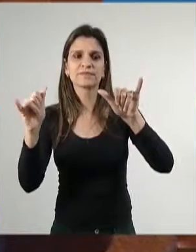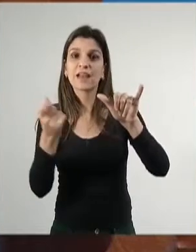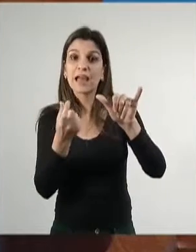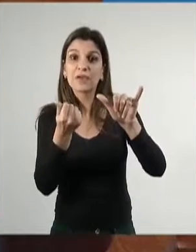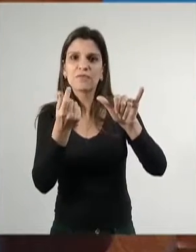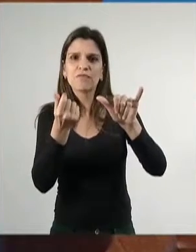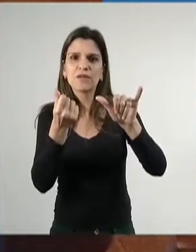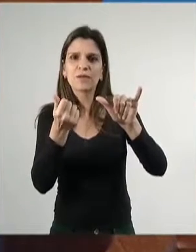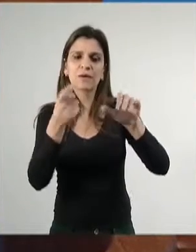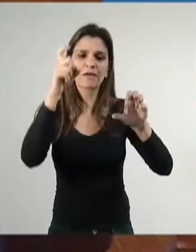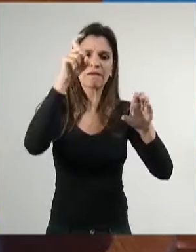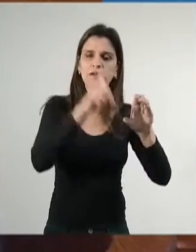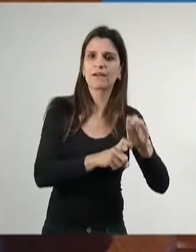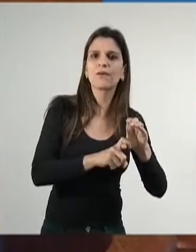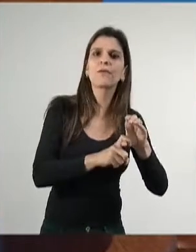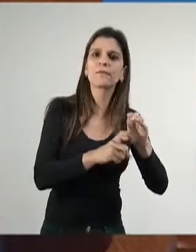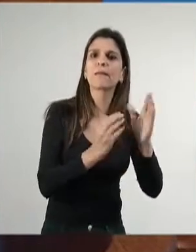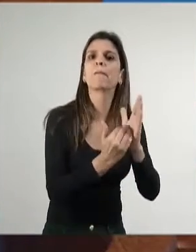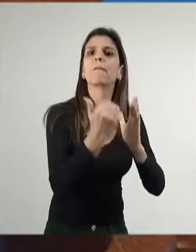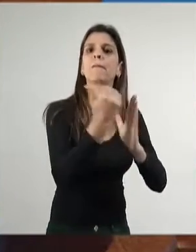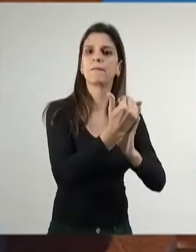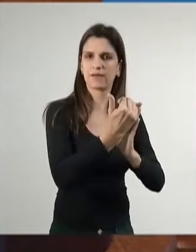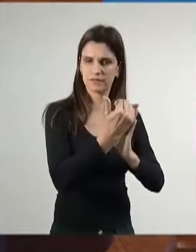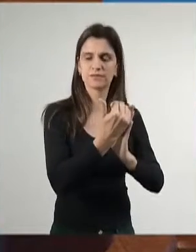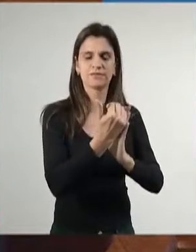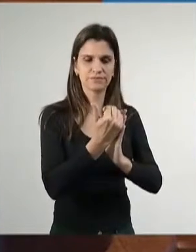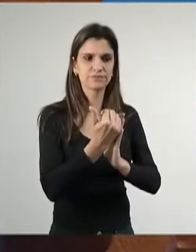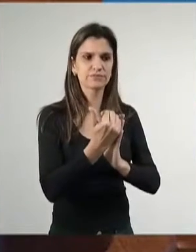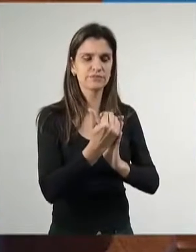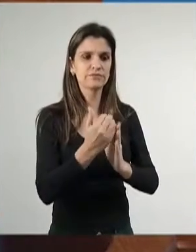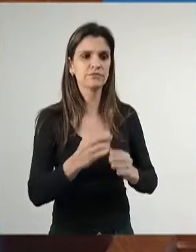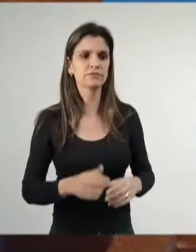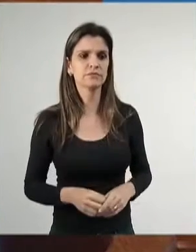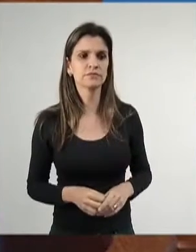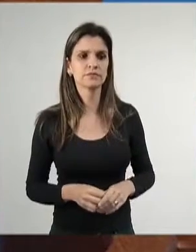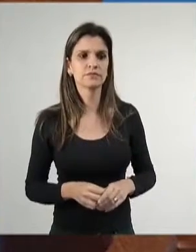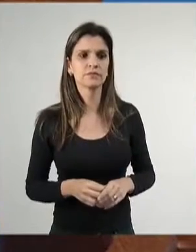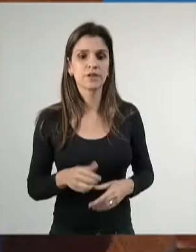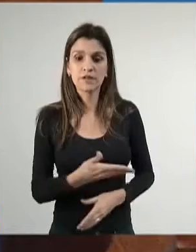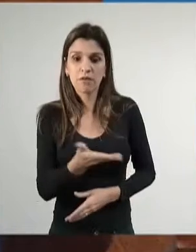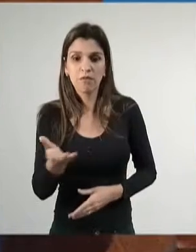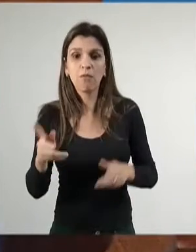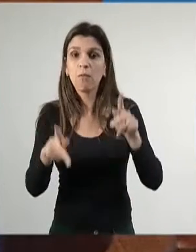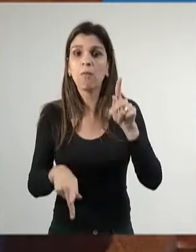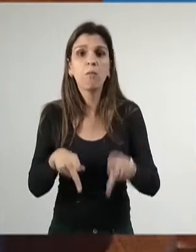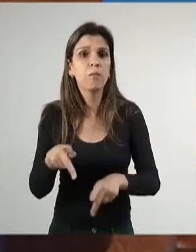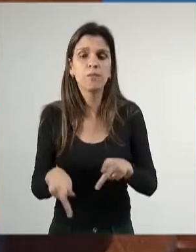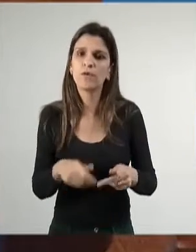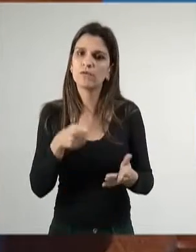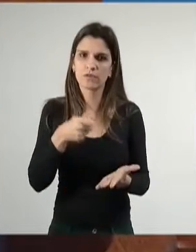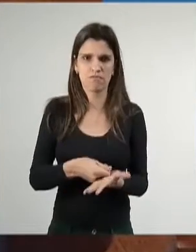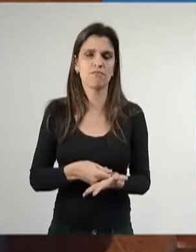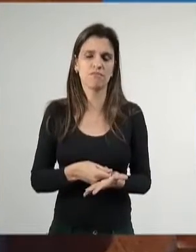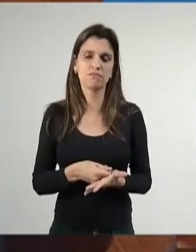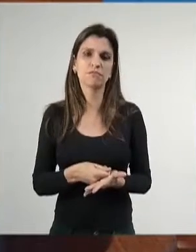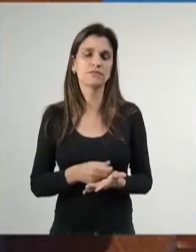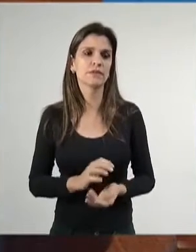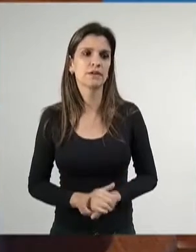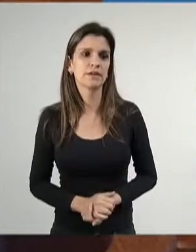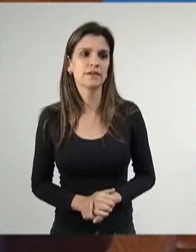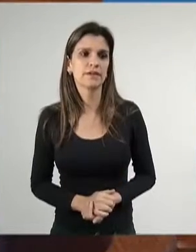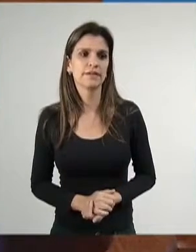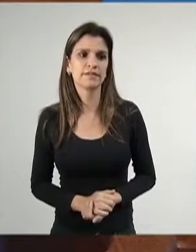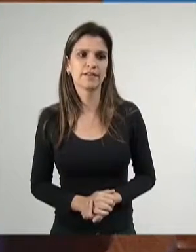casa do consumidor, e quem acaba pagando por isso é o consumidor final. Nós não nos conformamos com isso, não